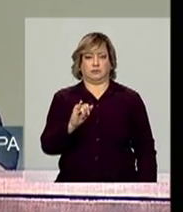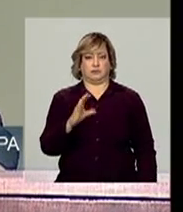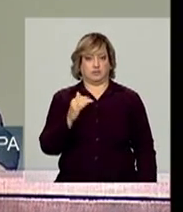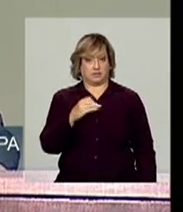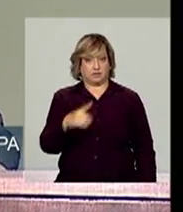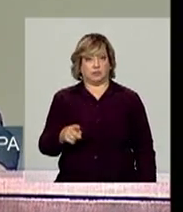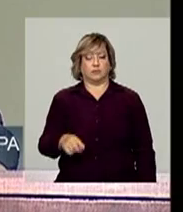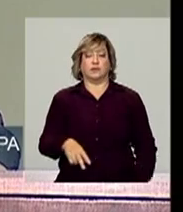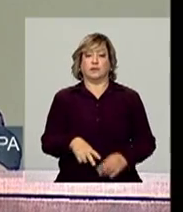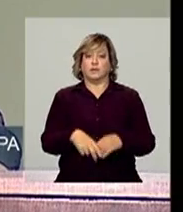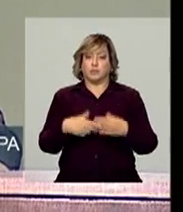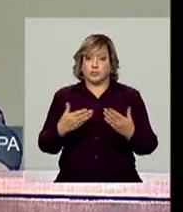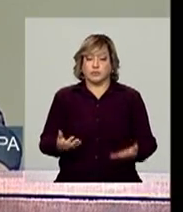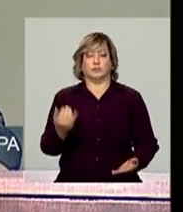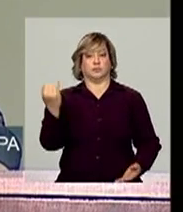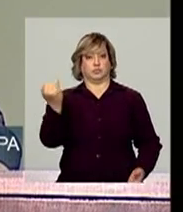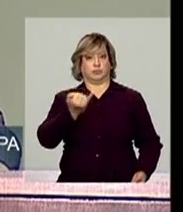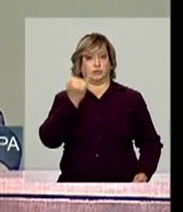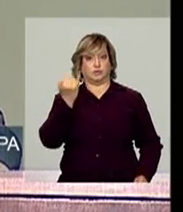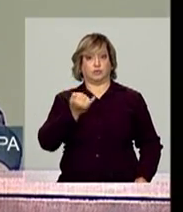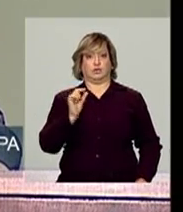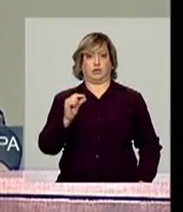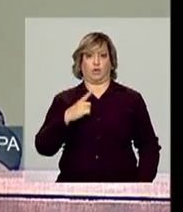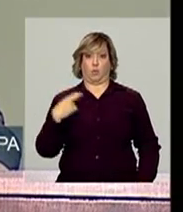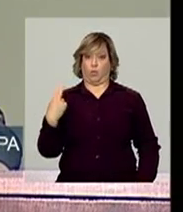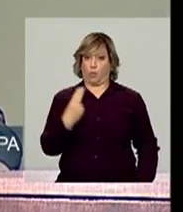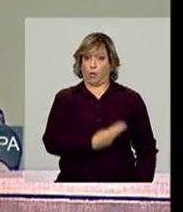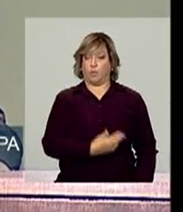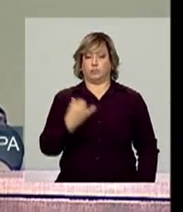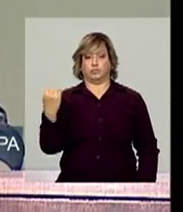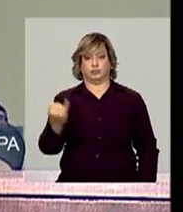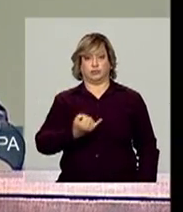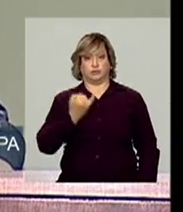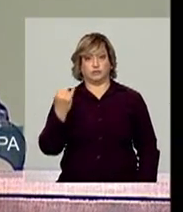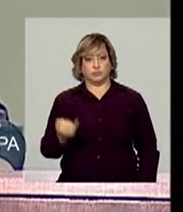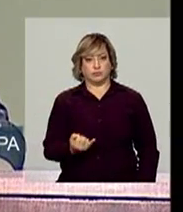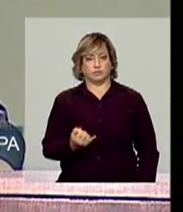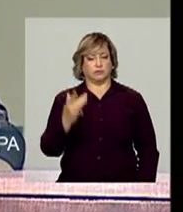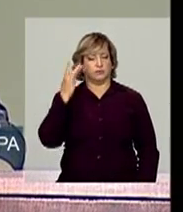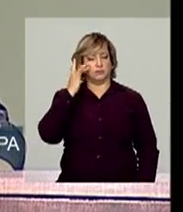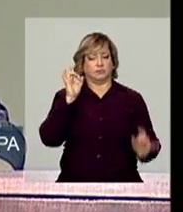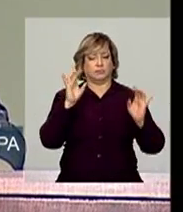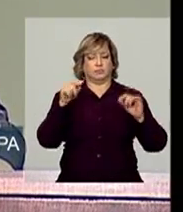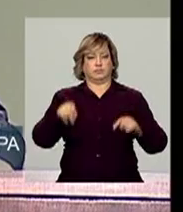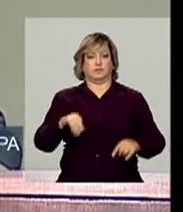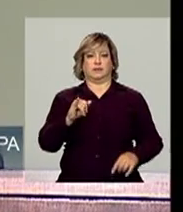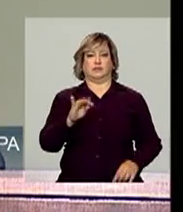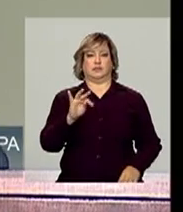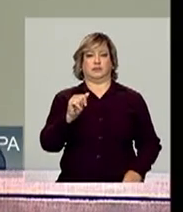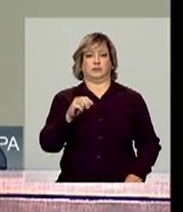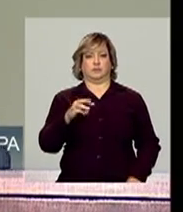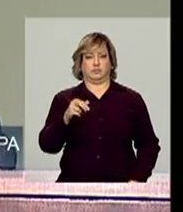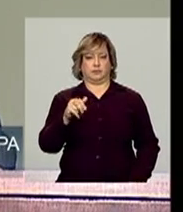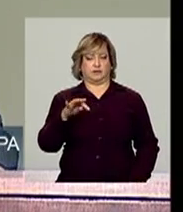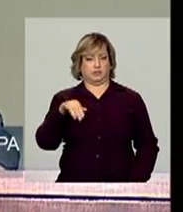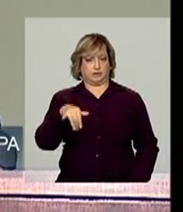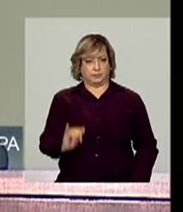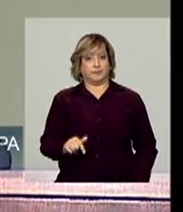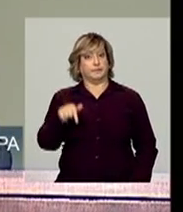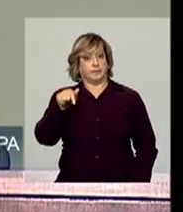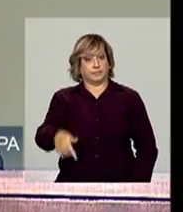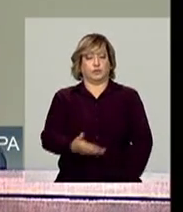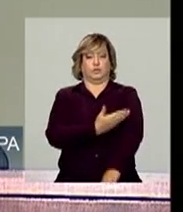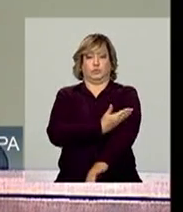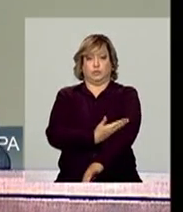importância, o renome e o padrão de excelência do Itamaraty. Essa